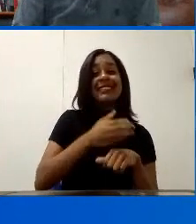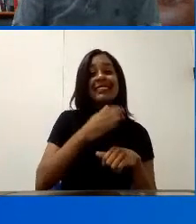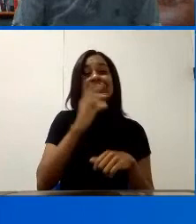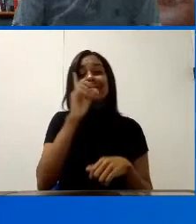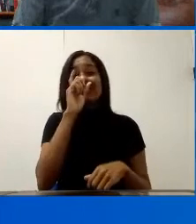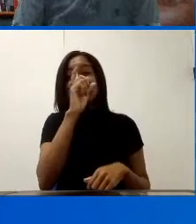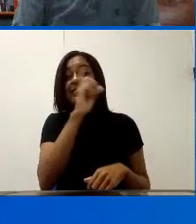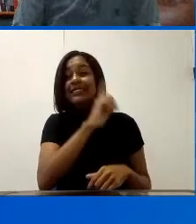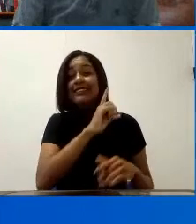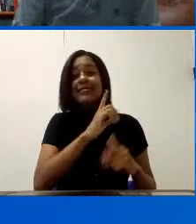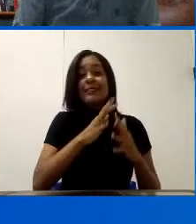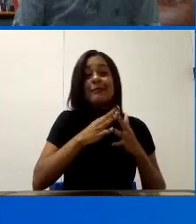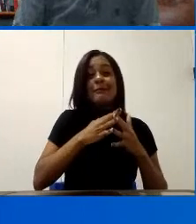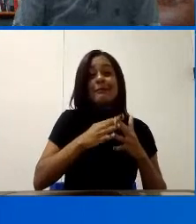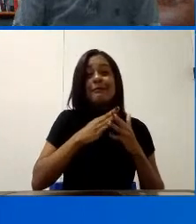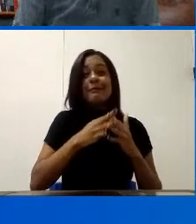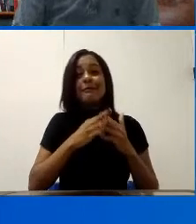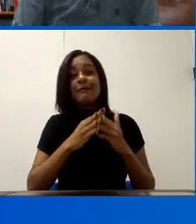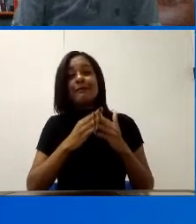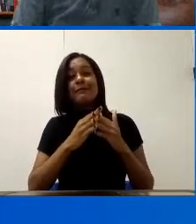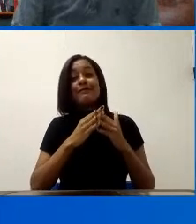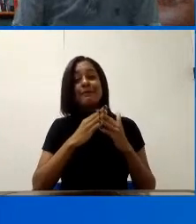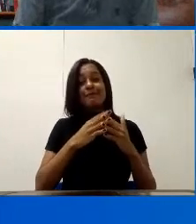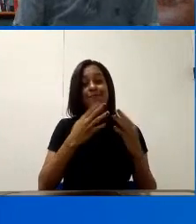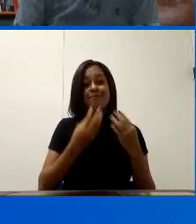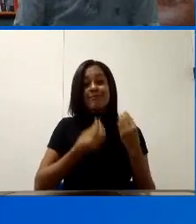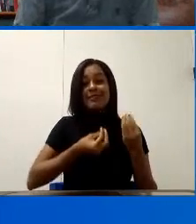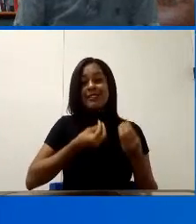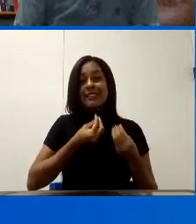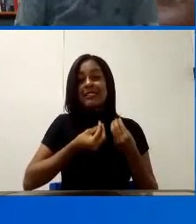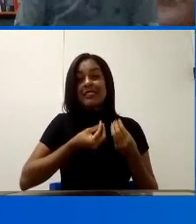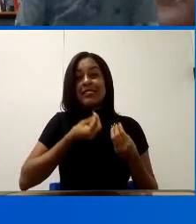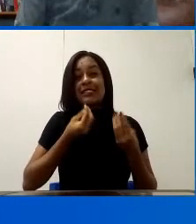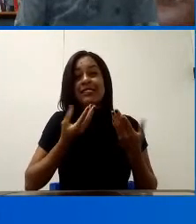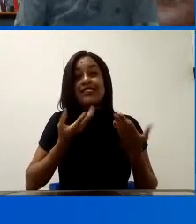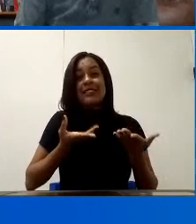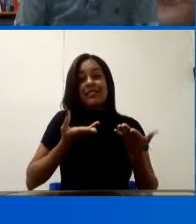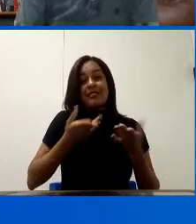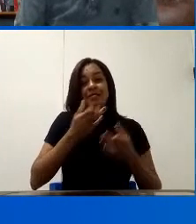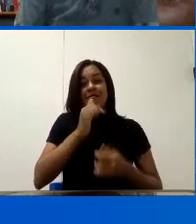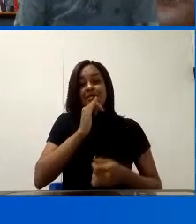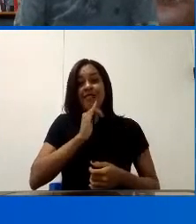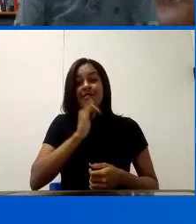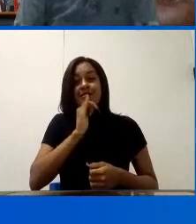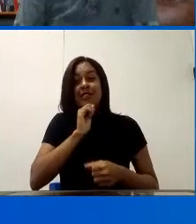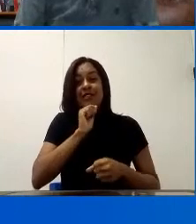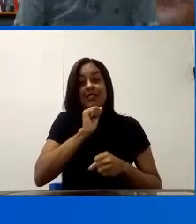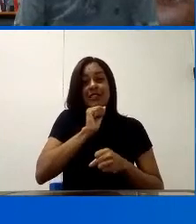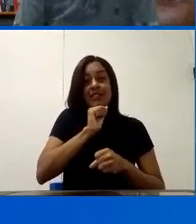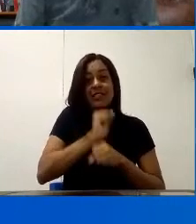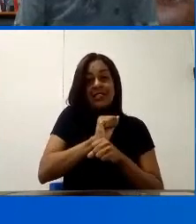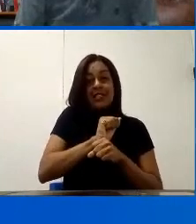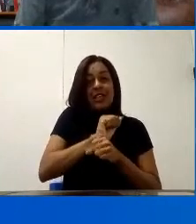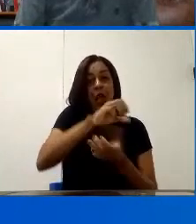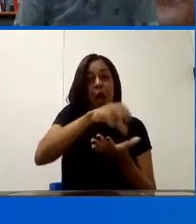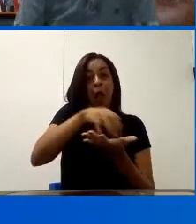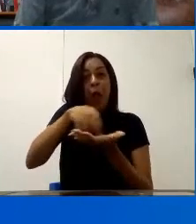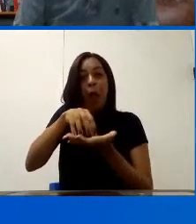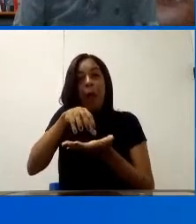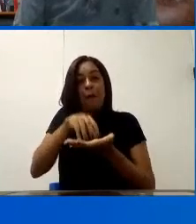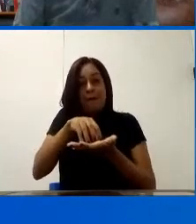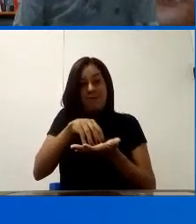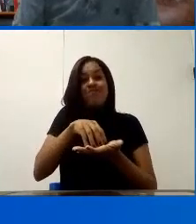dos maniqueímos né que se congelam em Pólos em pólos estéreis porque são